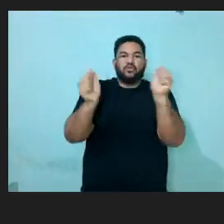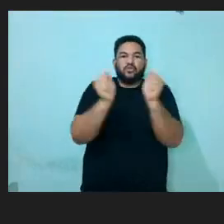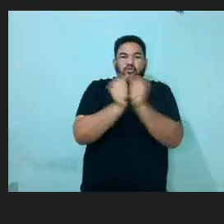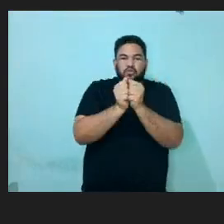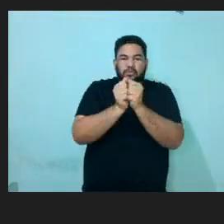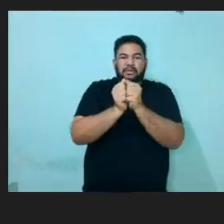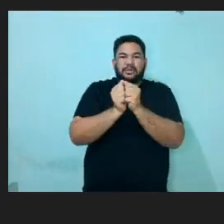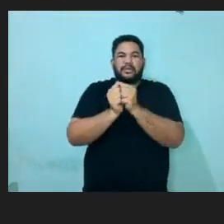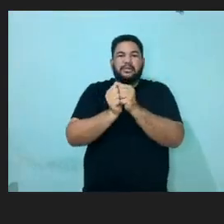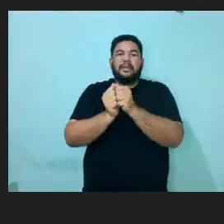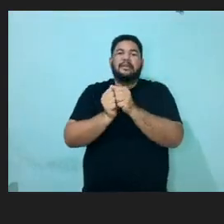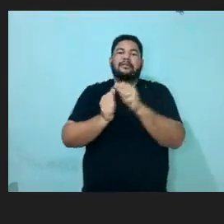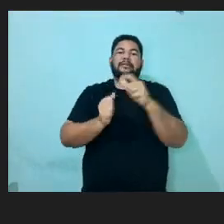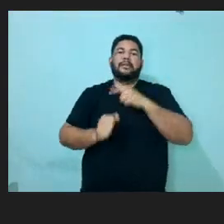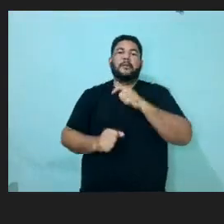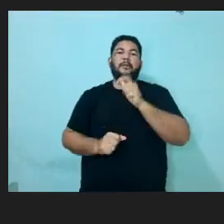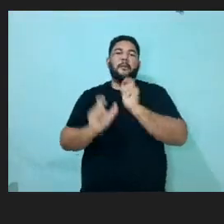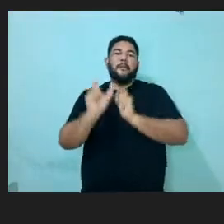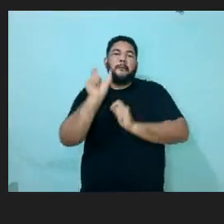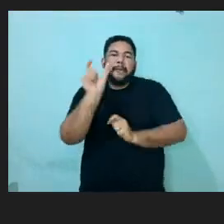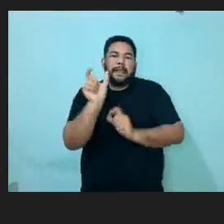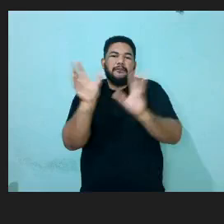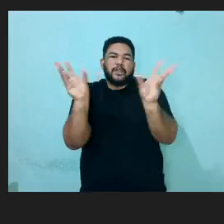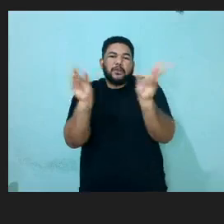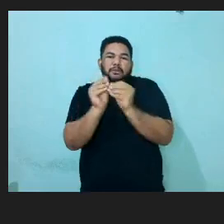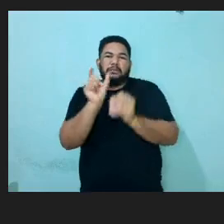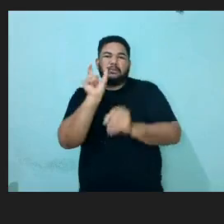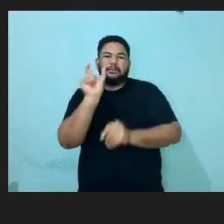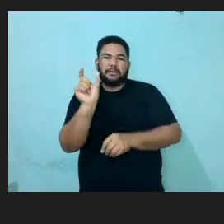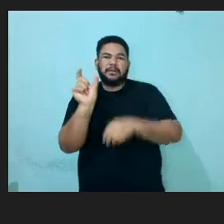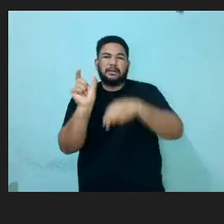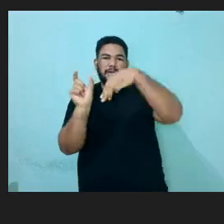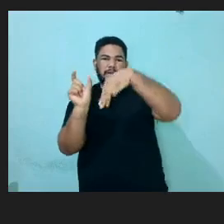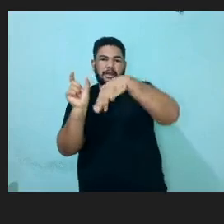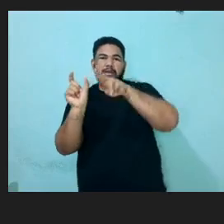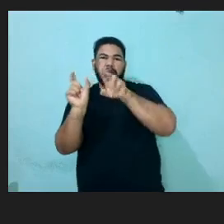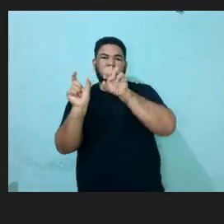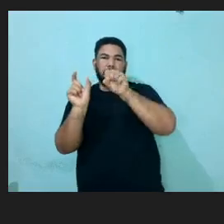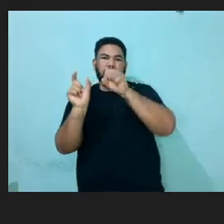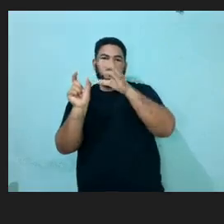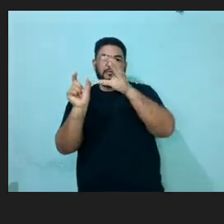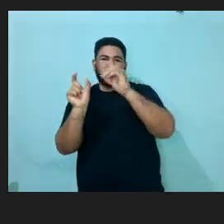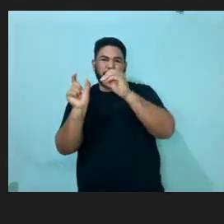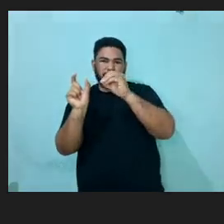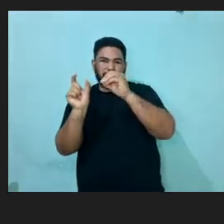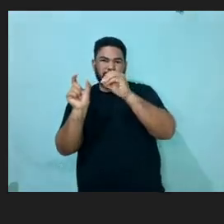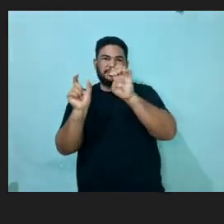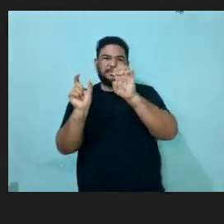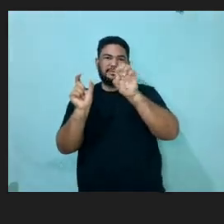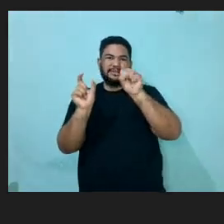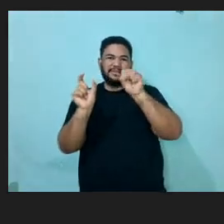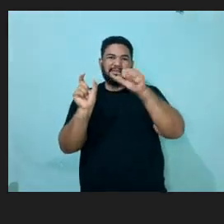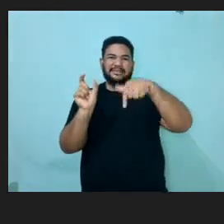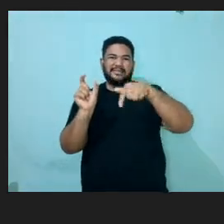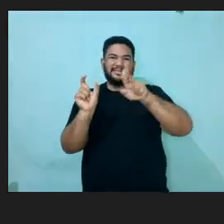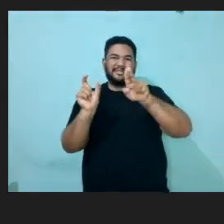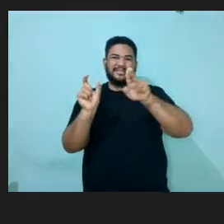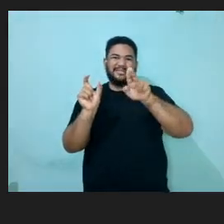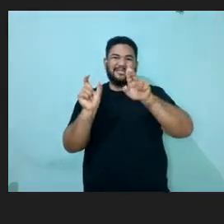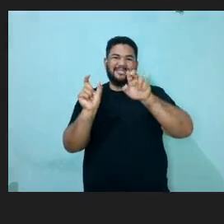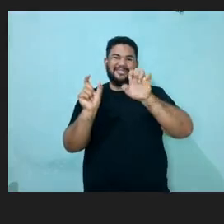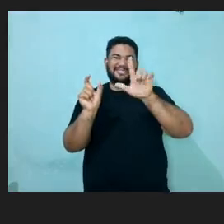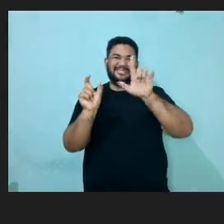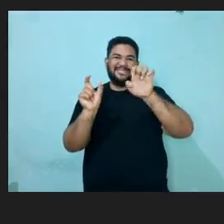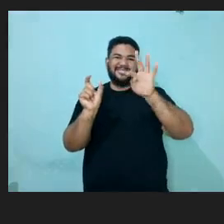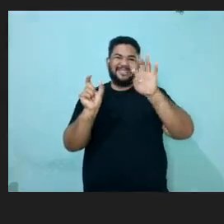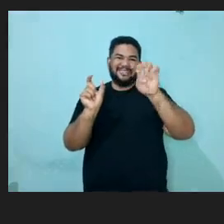Mas a gente dá uma encurtada assim, músculo esquelético. Mas ficou show, porque